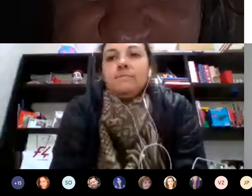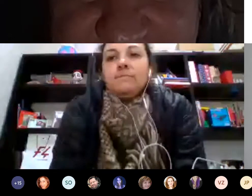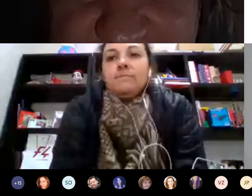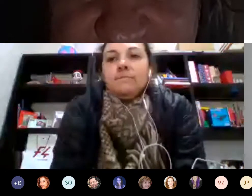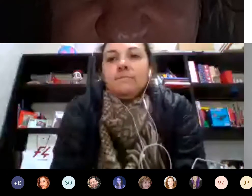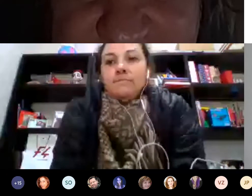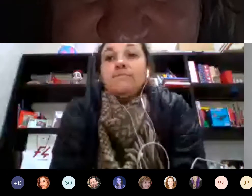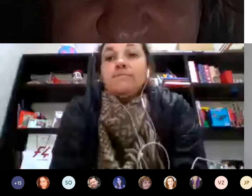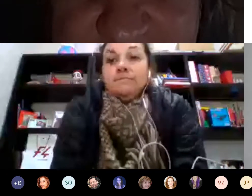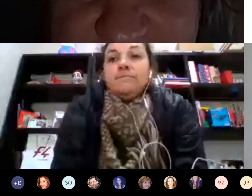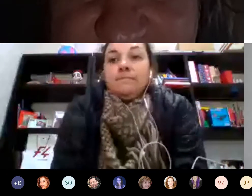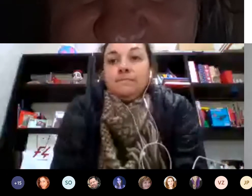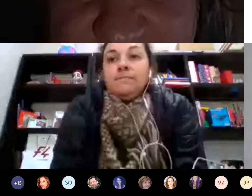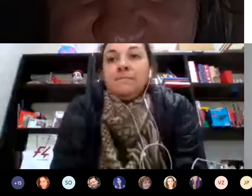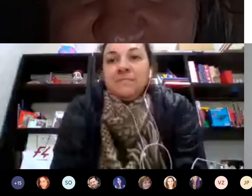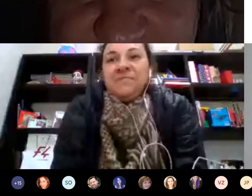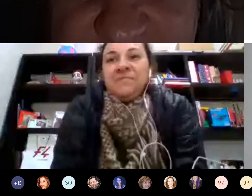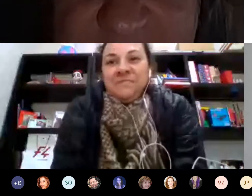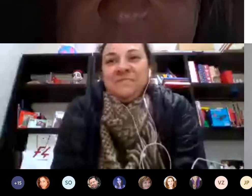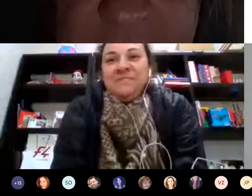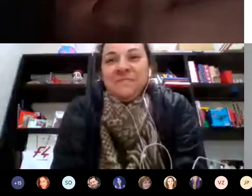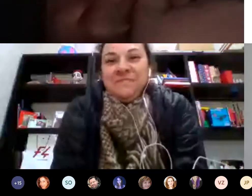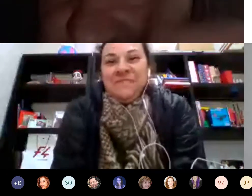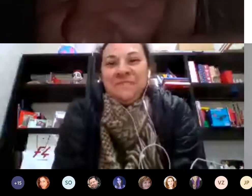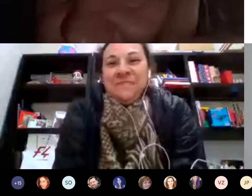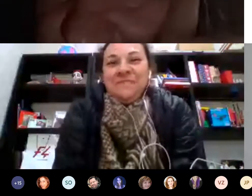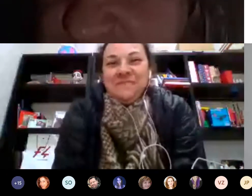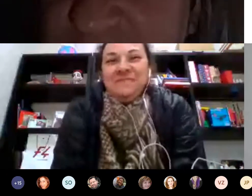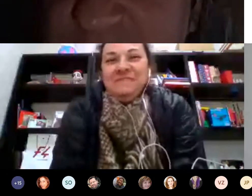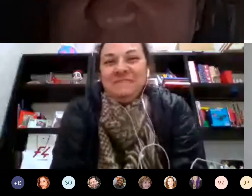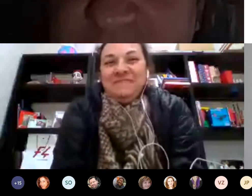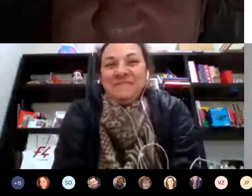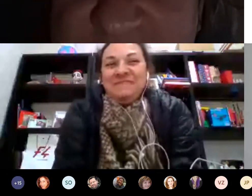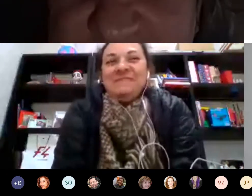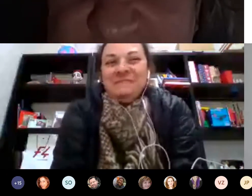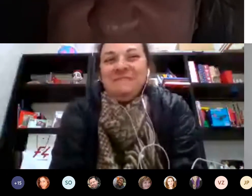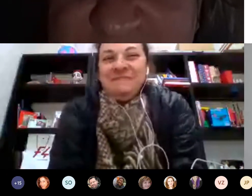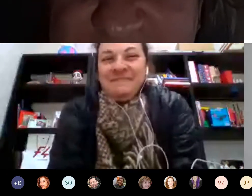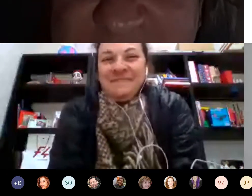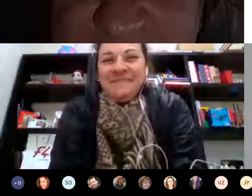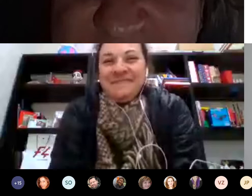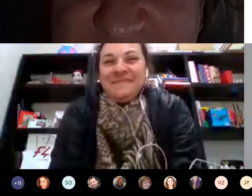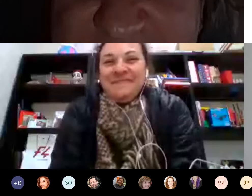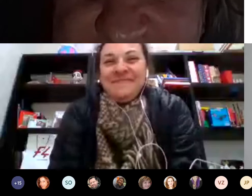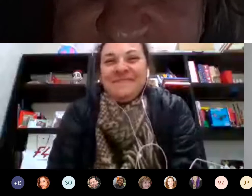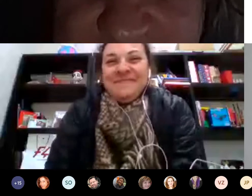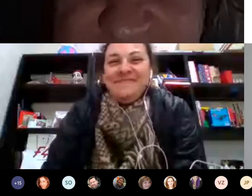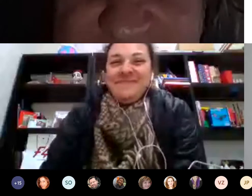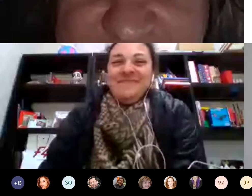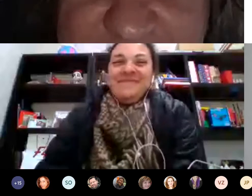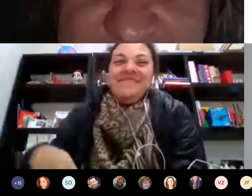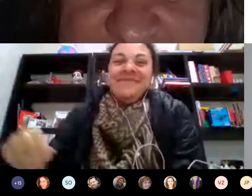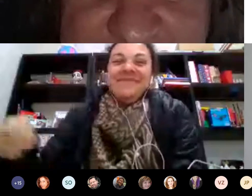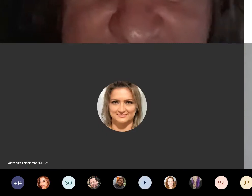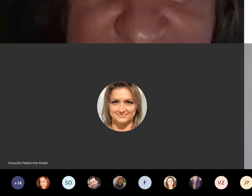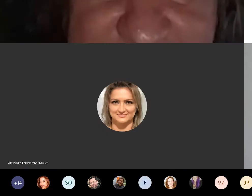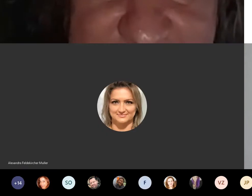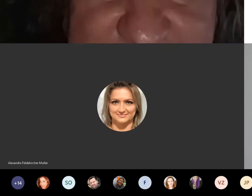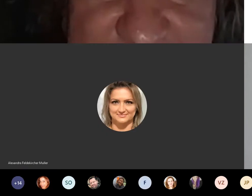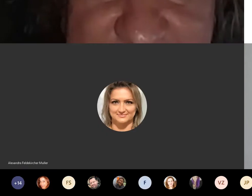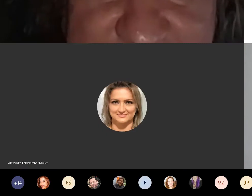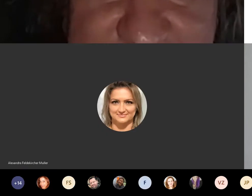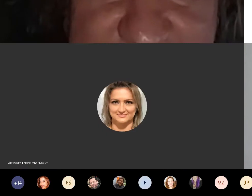essa oportunidade. E alguns dos meus orientantes estão aqui, a Lisiane, que é minha fiel companheira aqui na formação, né? Então, eu tinha